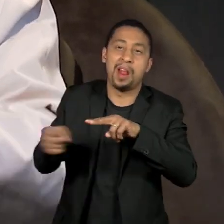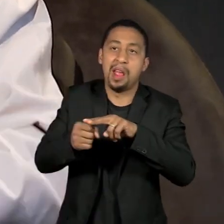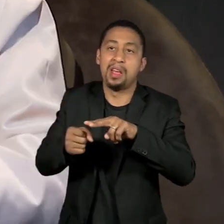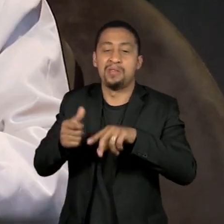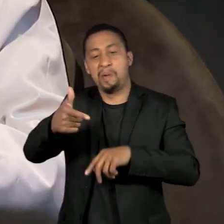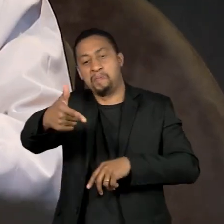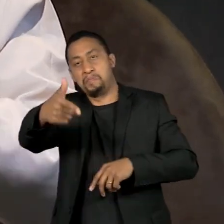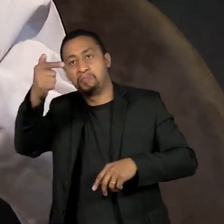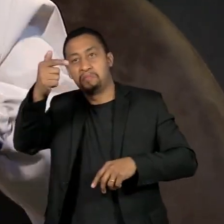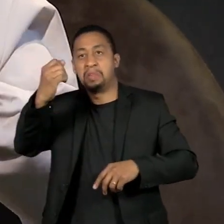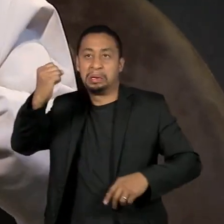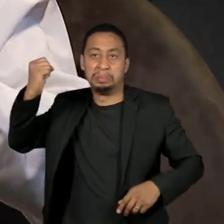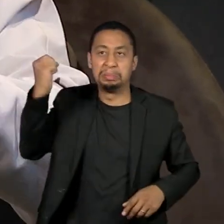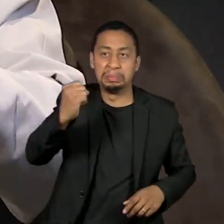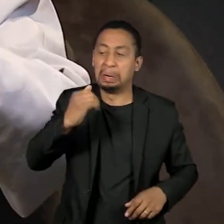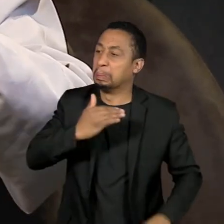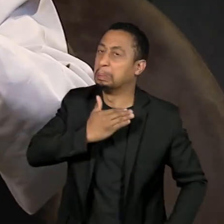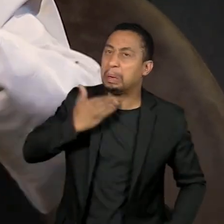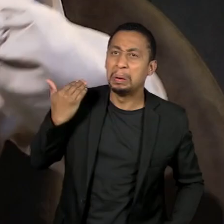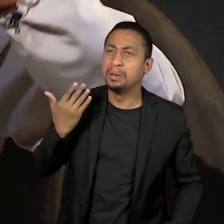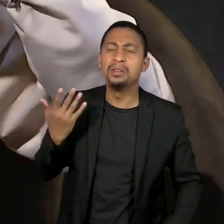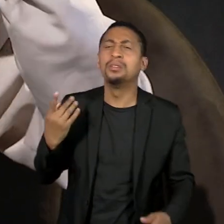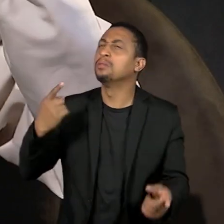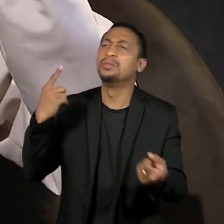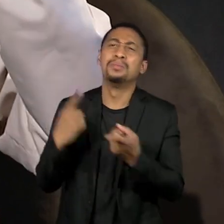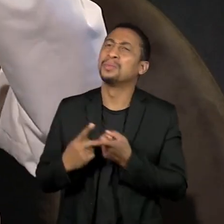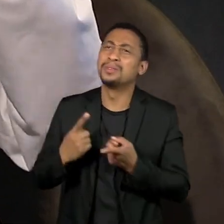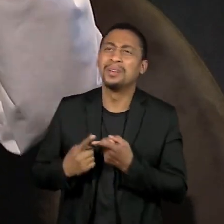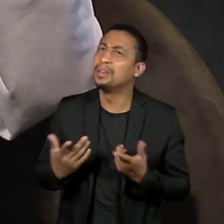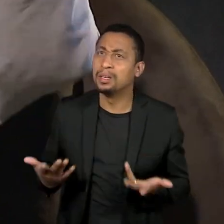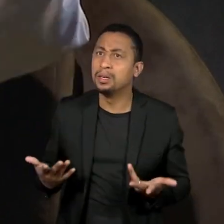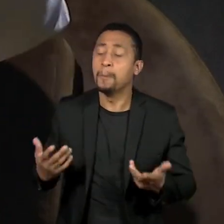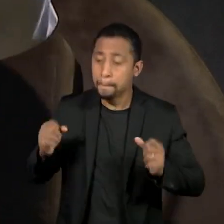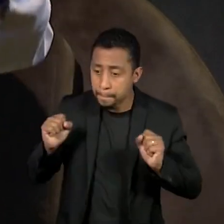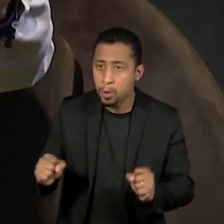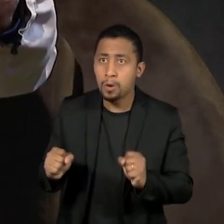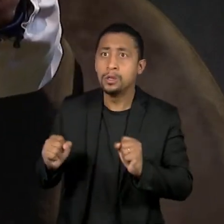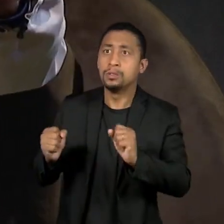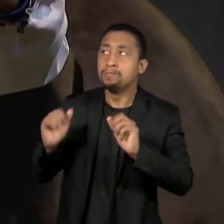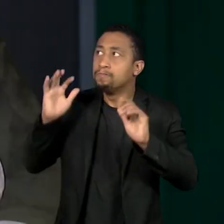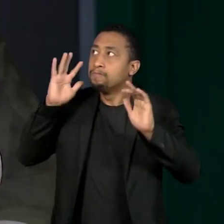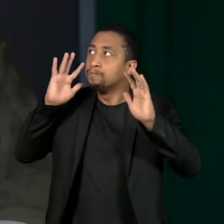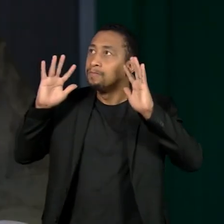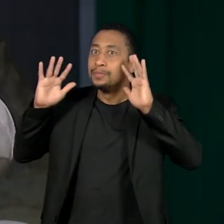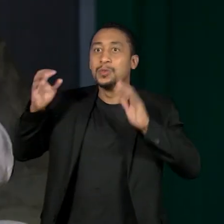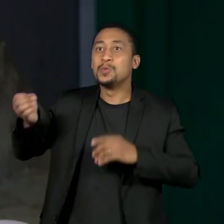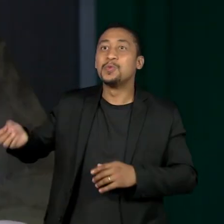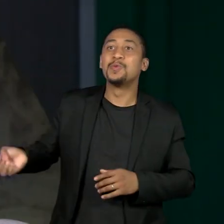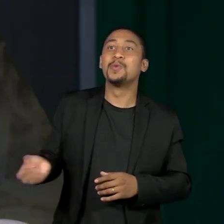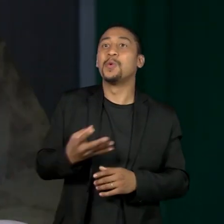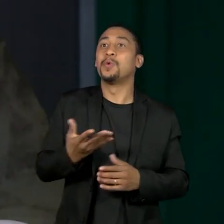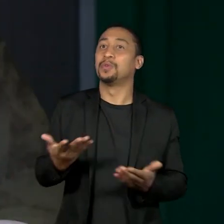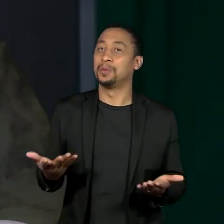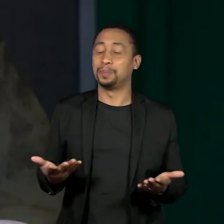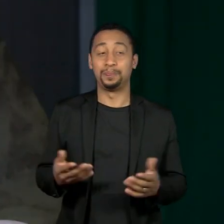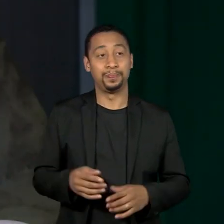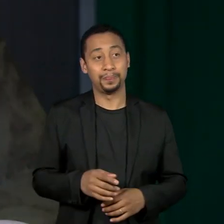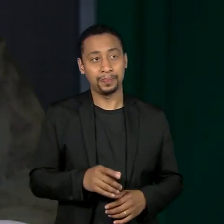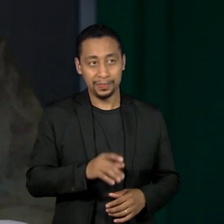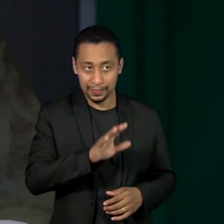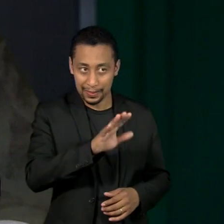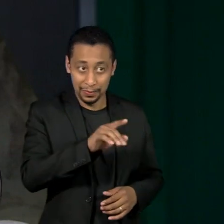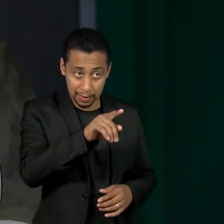que são assassinados? Por que a gente não constrói esse outro imaginário? Dá para você mostrar aí